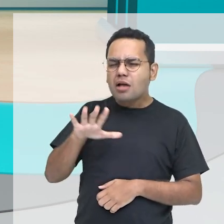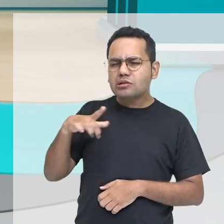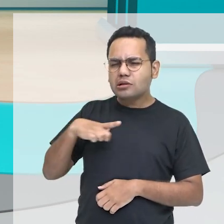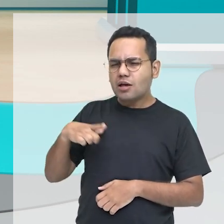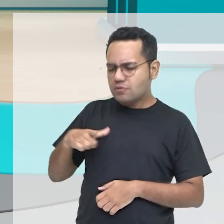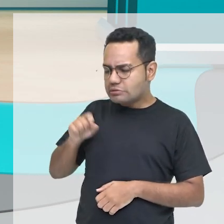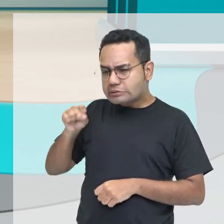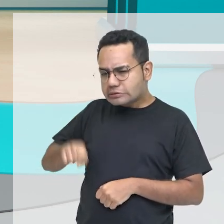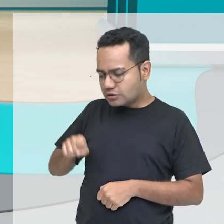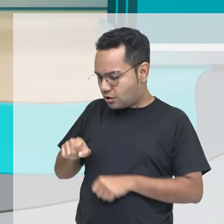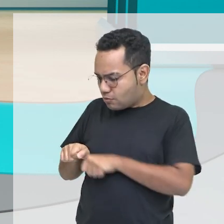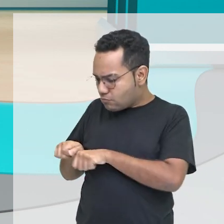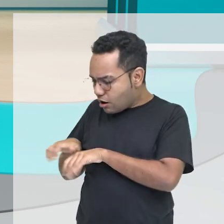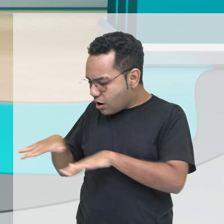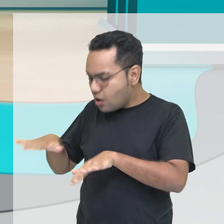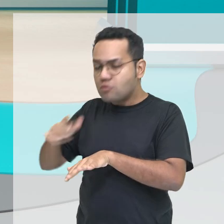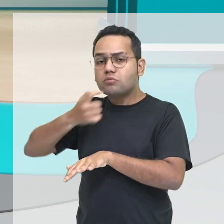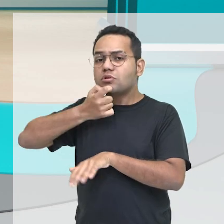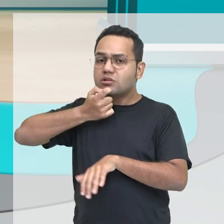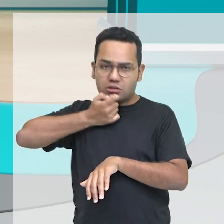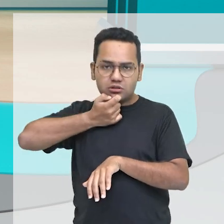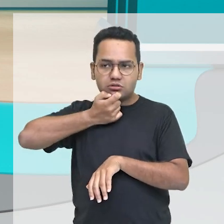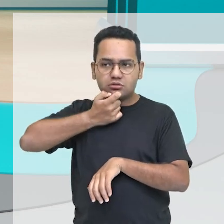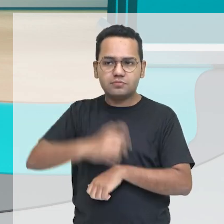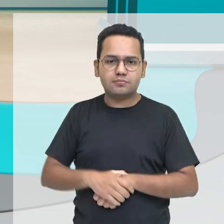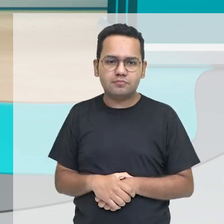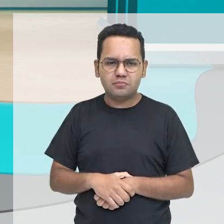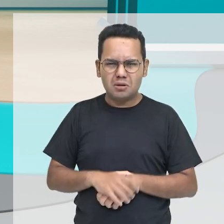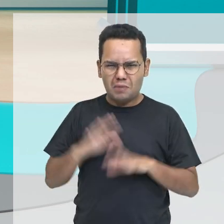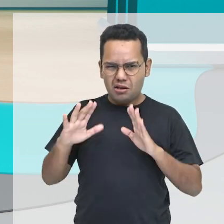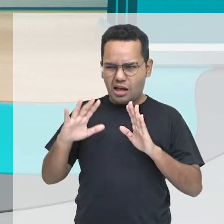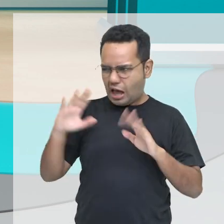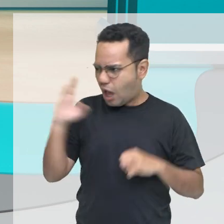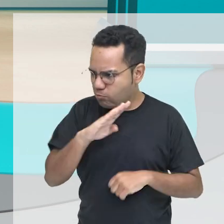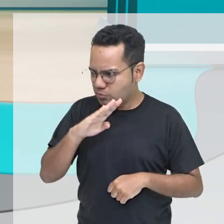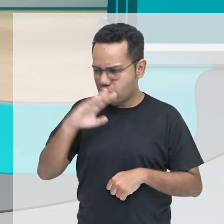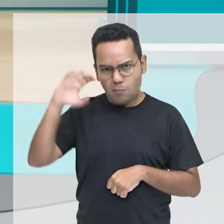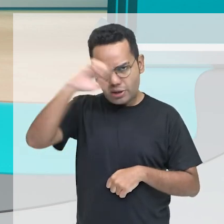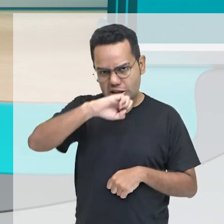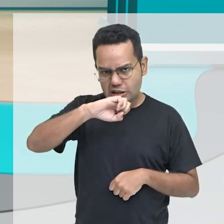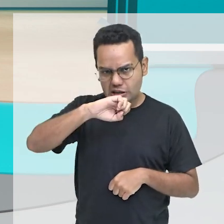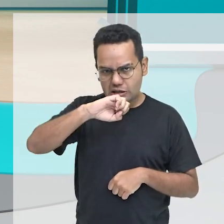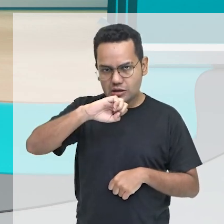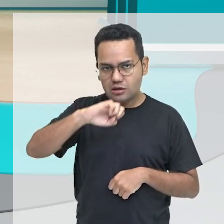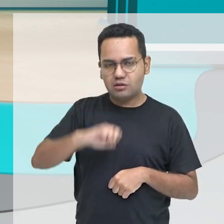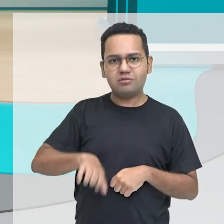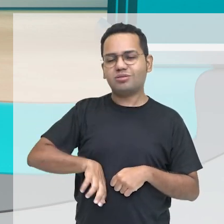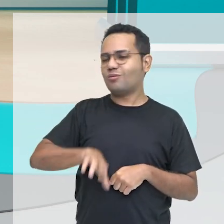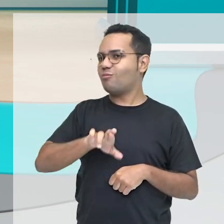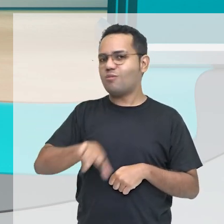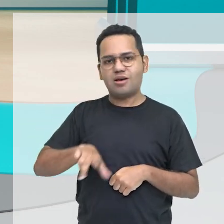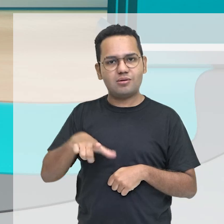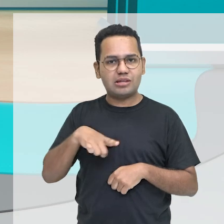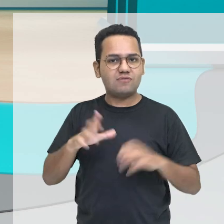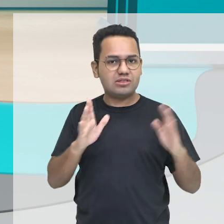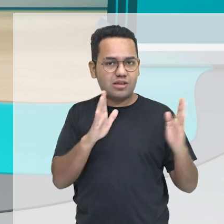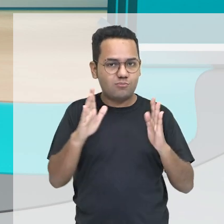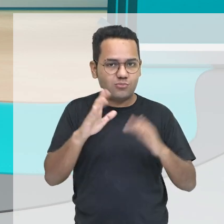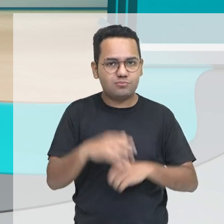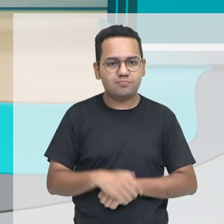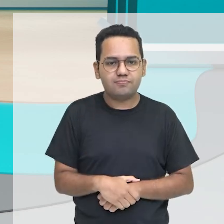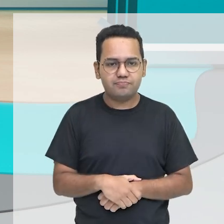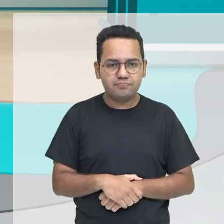eles não pegaram logo assim de primeira. E aí, o que é que aconteceu? Vou falar especificamente da Austrália,